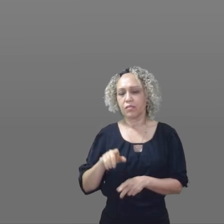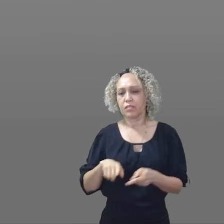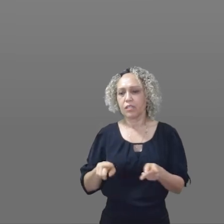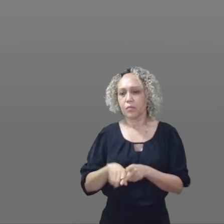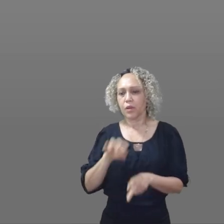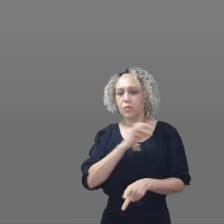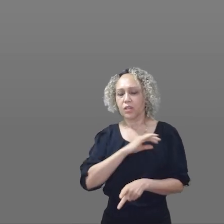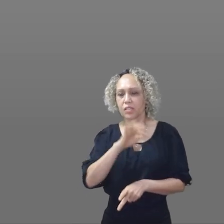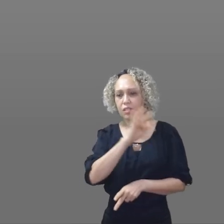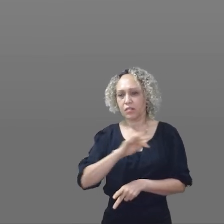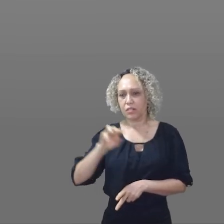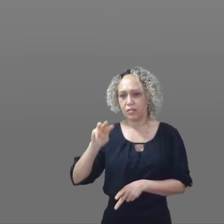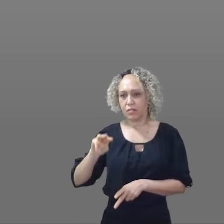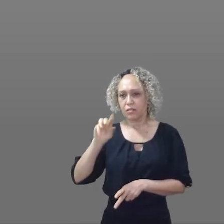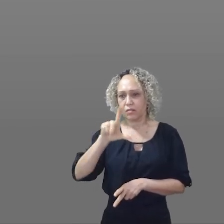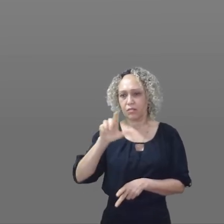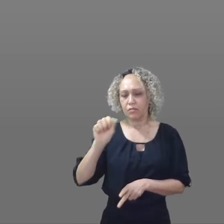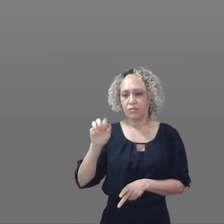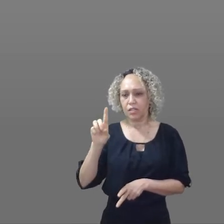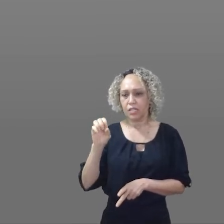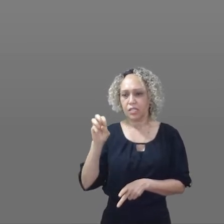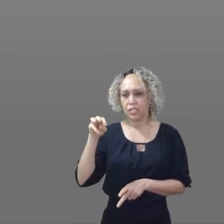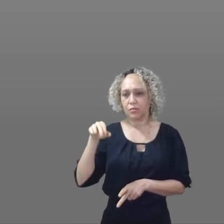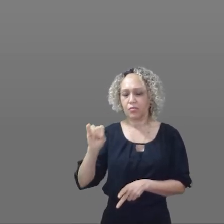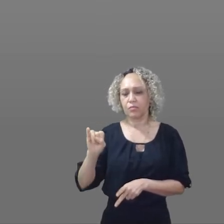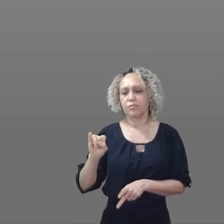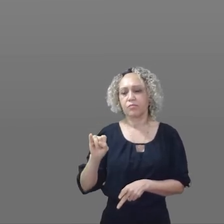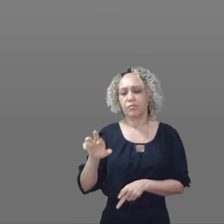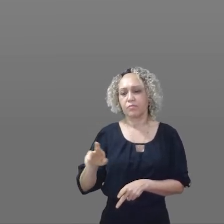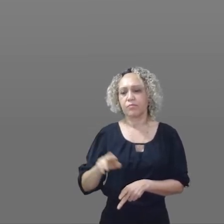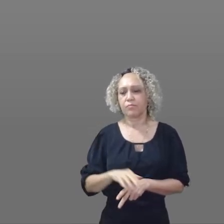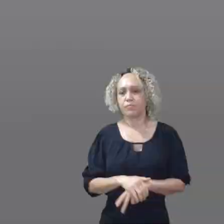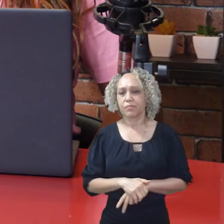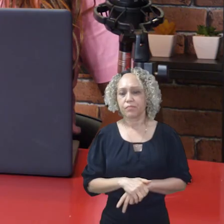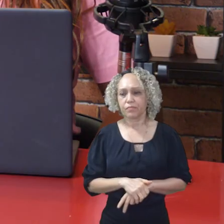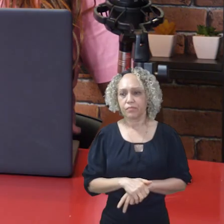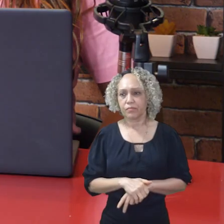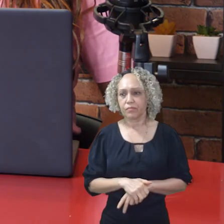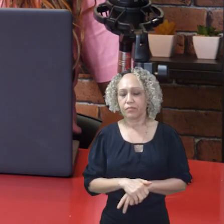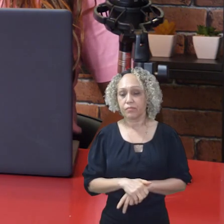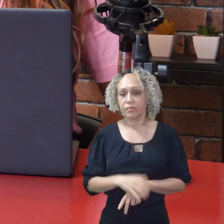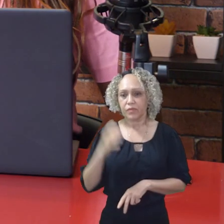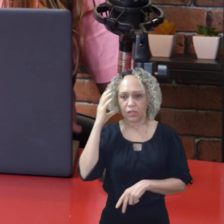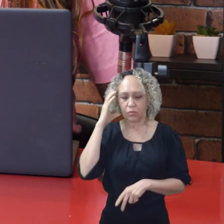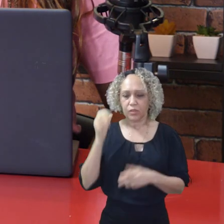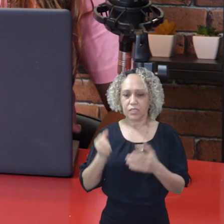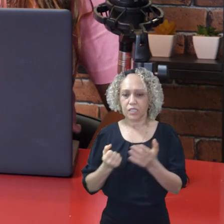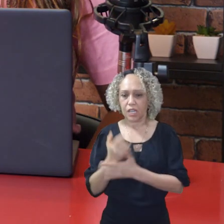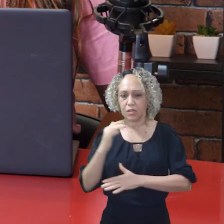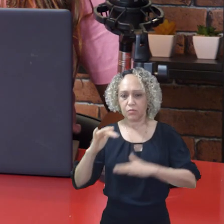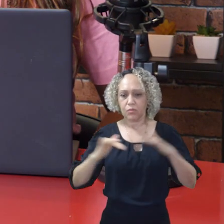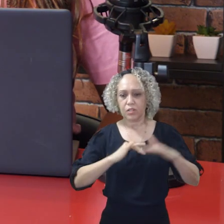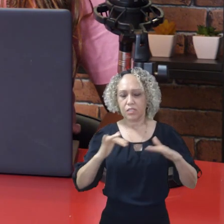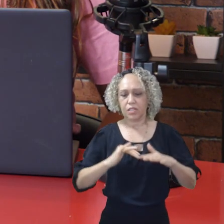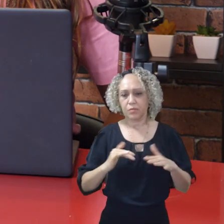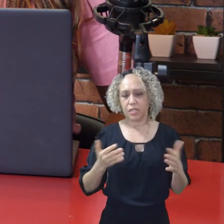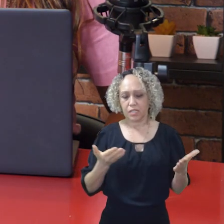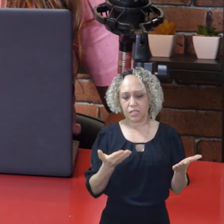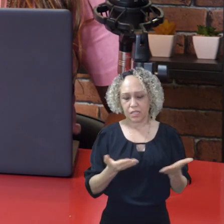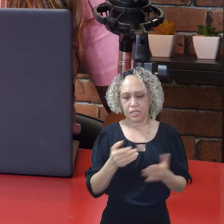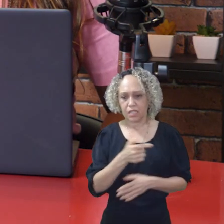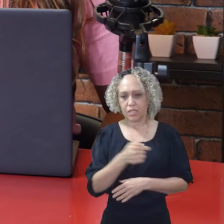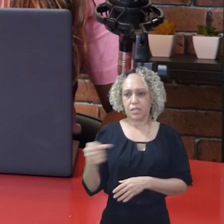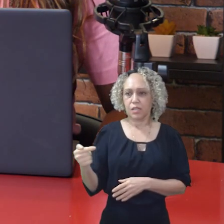de Oliveira, além do policial federal Vladimir Matos Soares. O podcast Pode Tremer